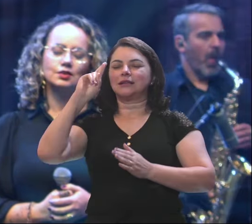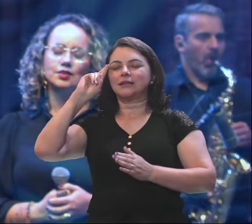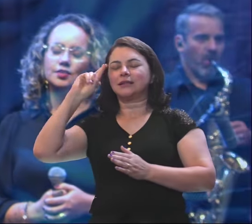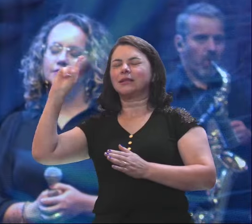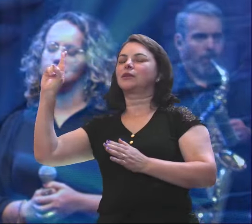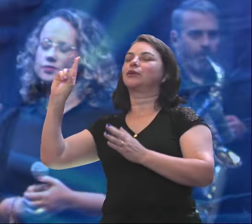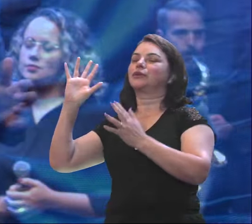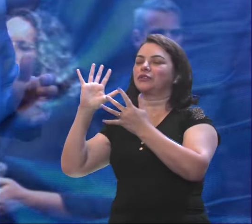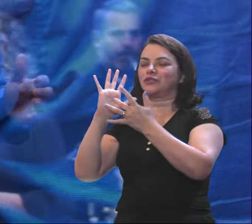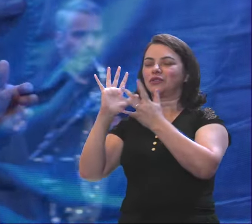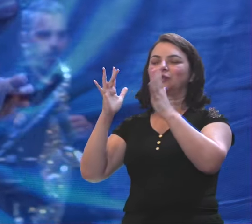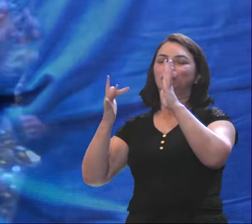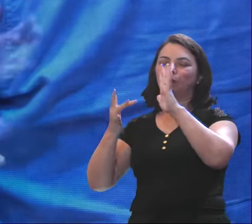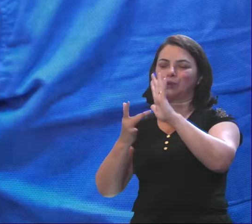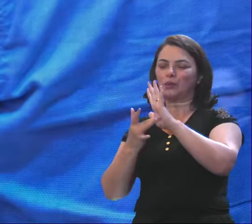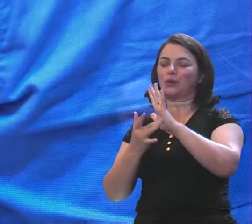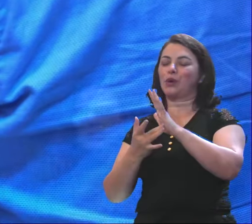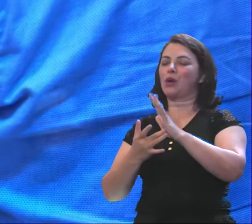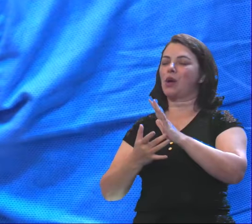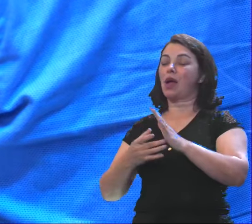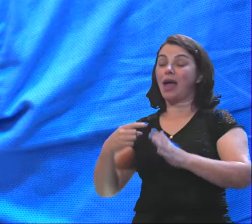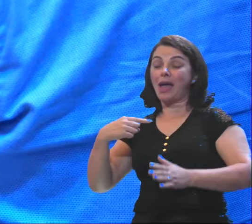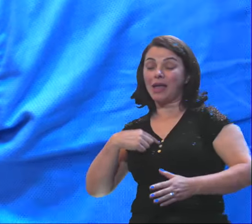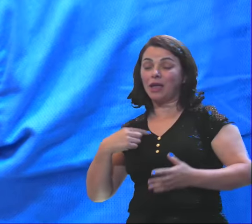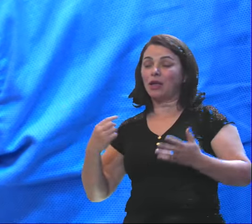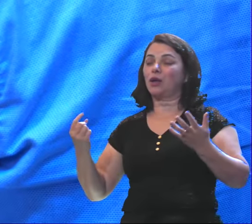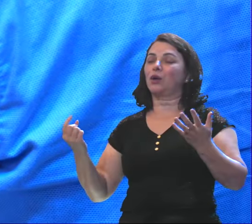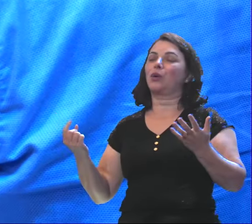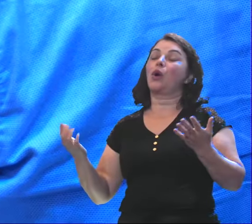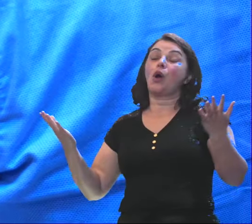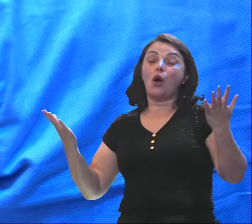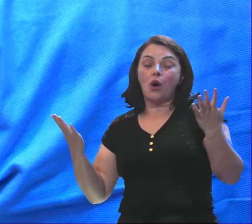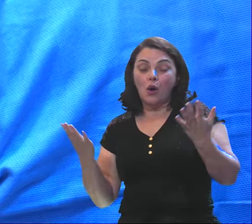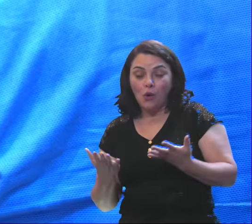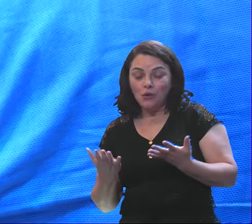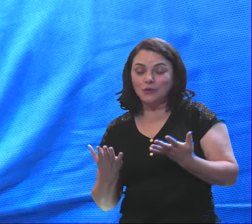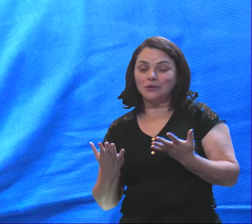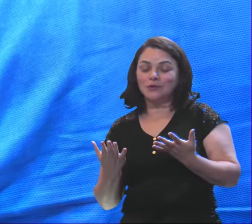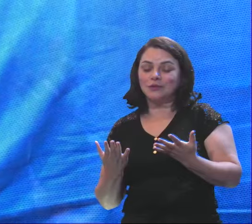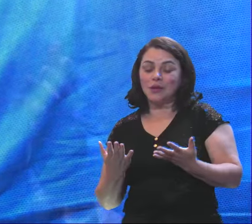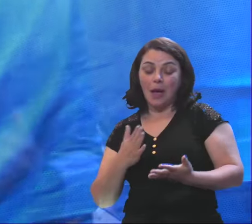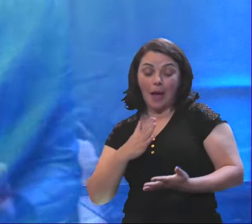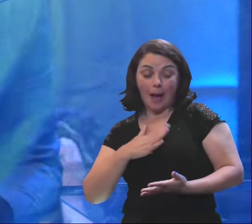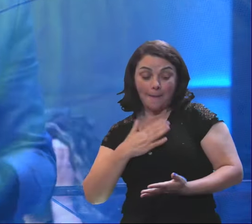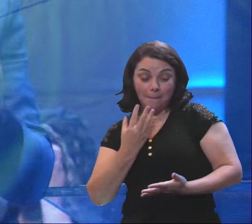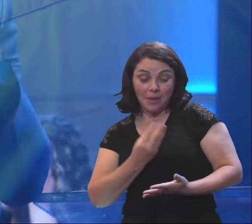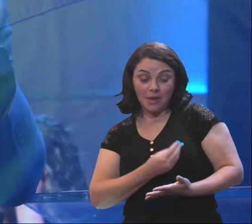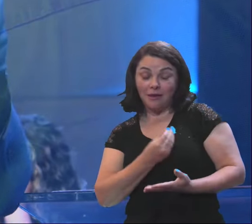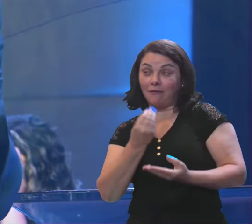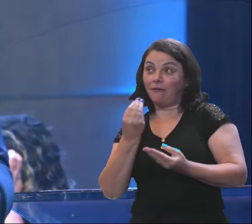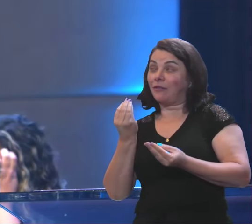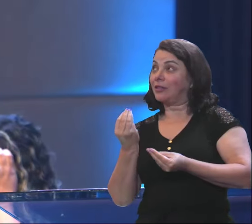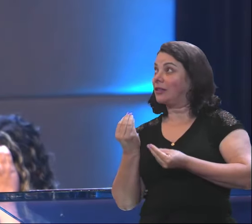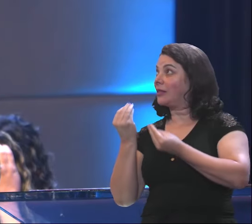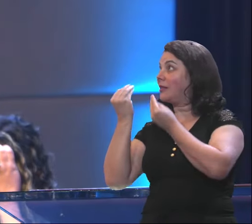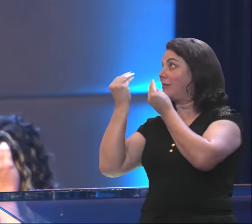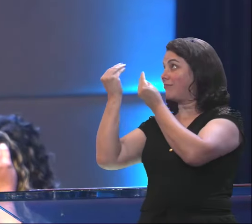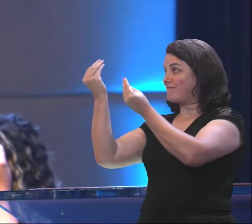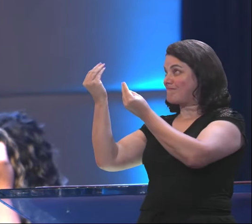Jesus, eu hoje entrego a minha vida nas tuas